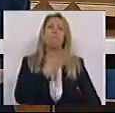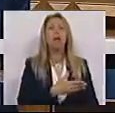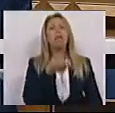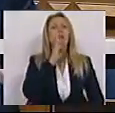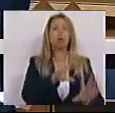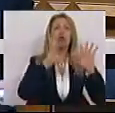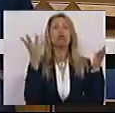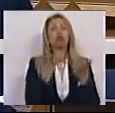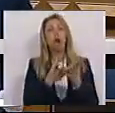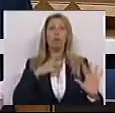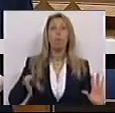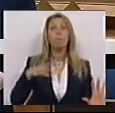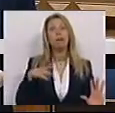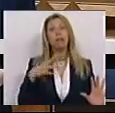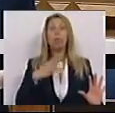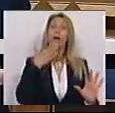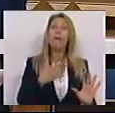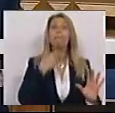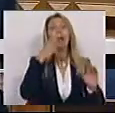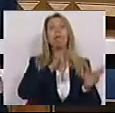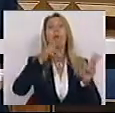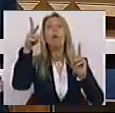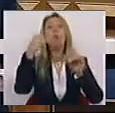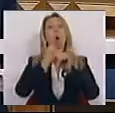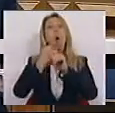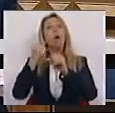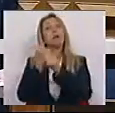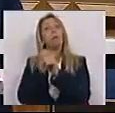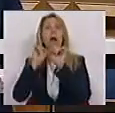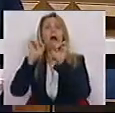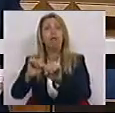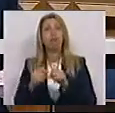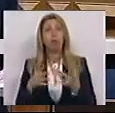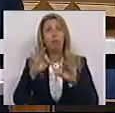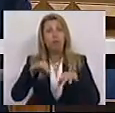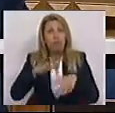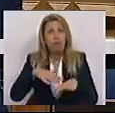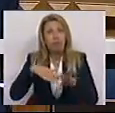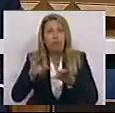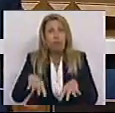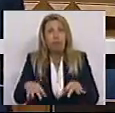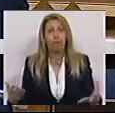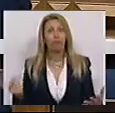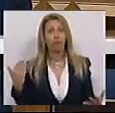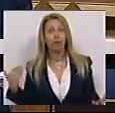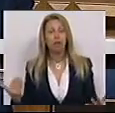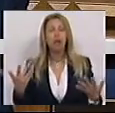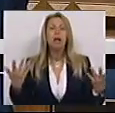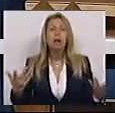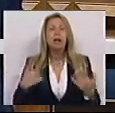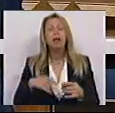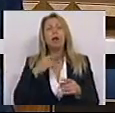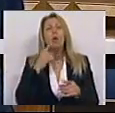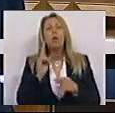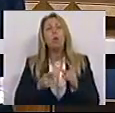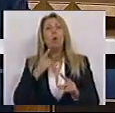para exportar uma obra que acaba de produzir. Sem contar a dificuldade de estabelecer o que é uma obra criativa. E, portanto,